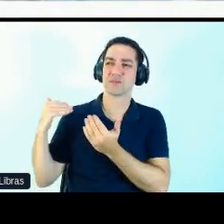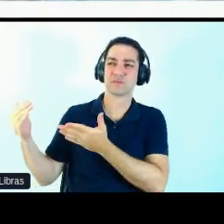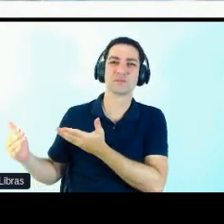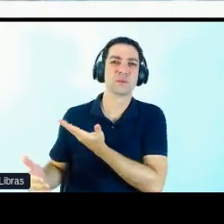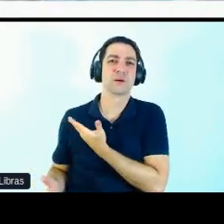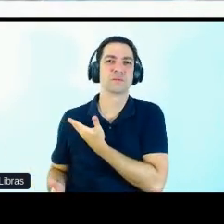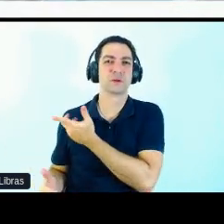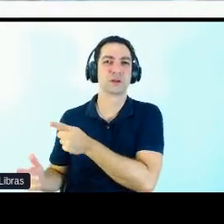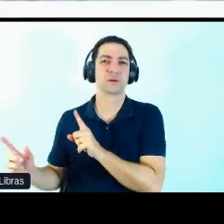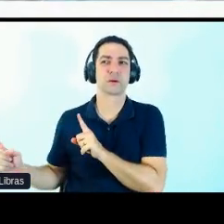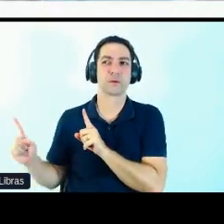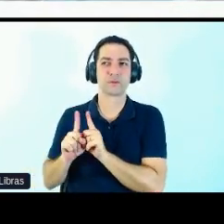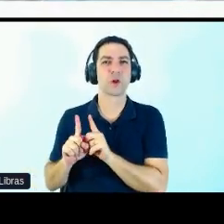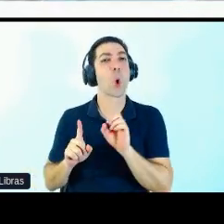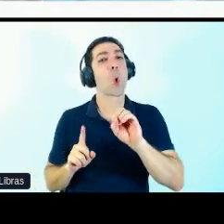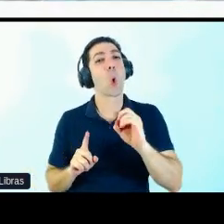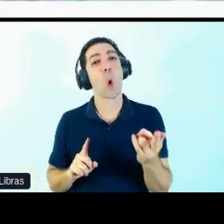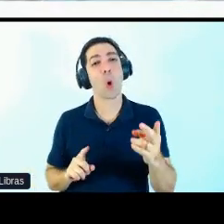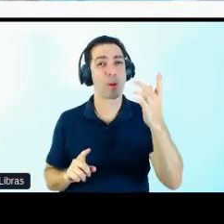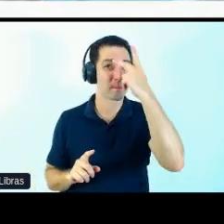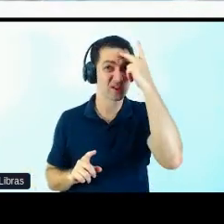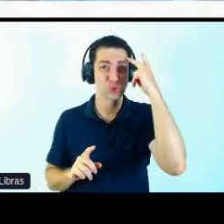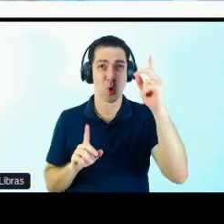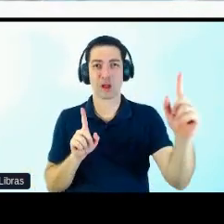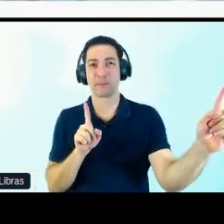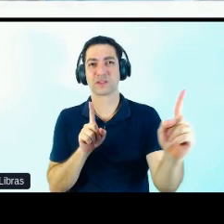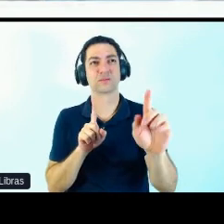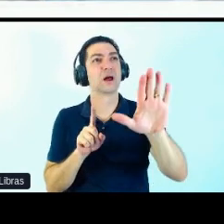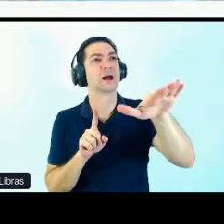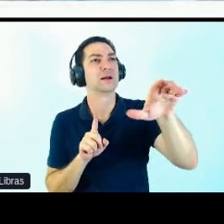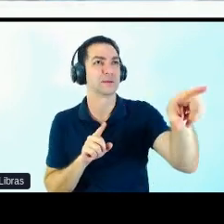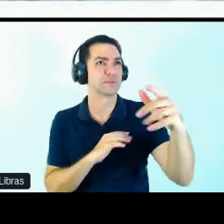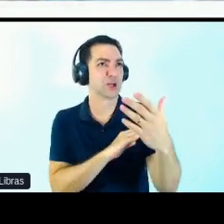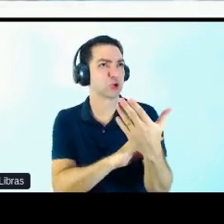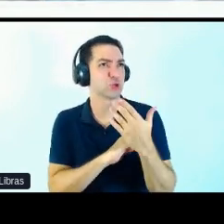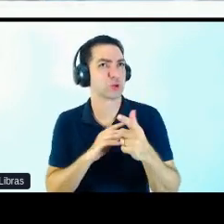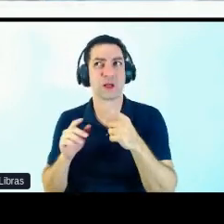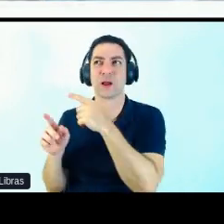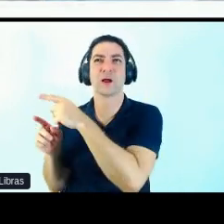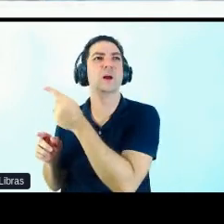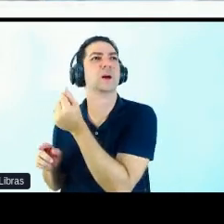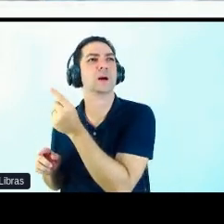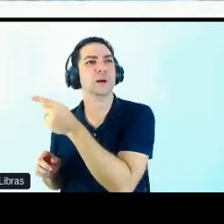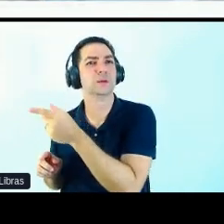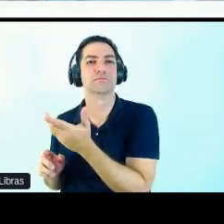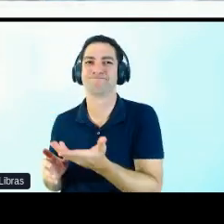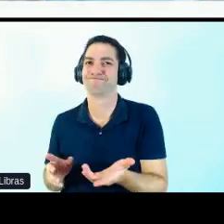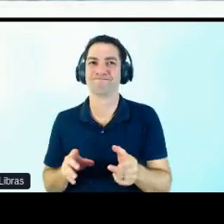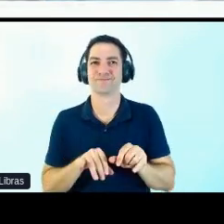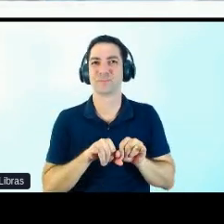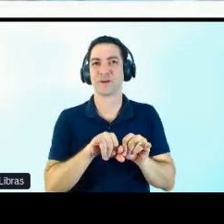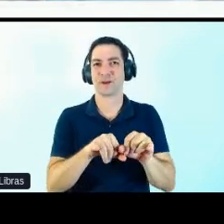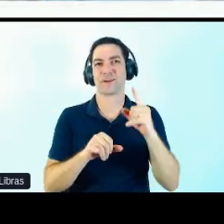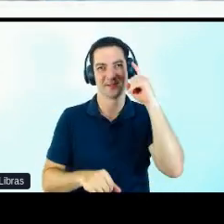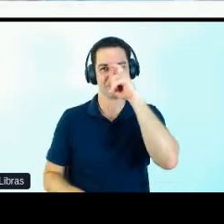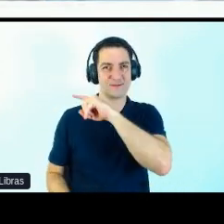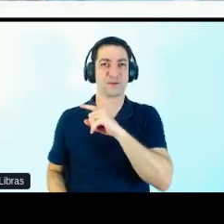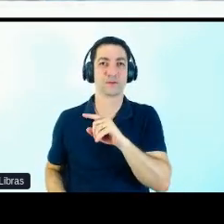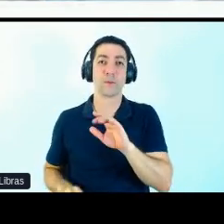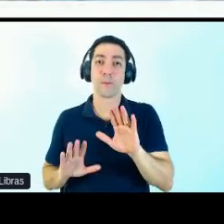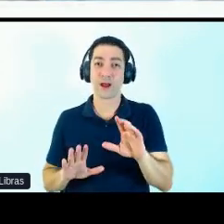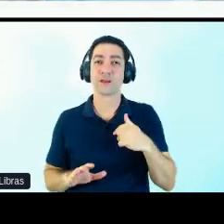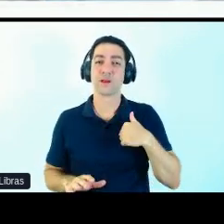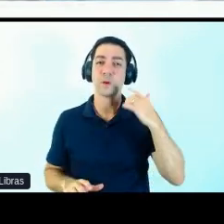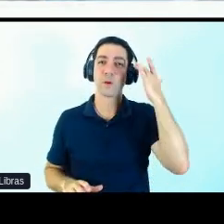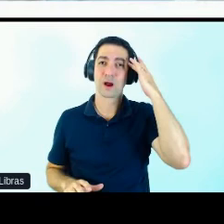né? Mas eu acredito ainda que um dia ainda um cego vai conseguir ir a